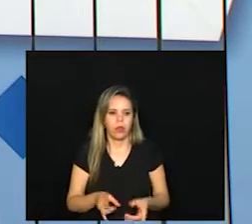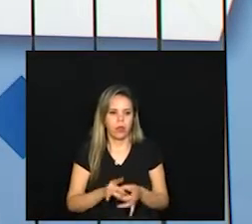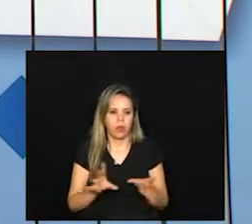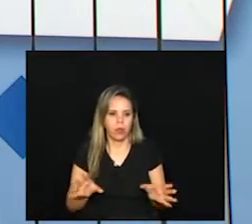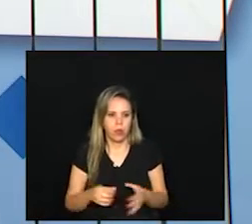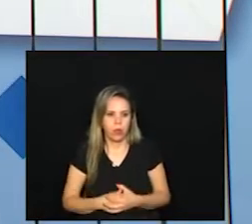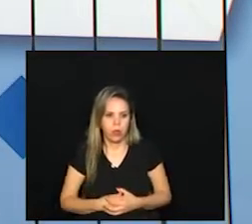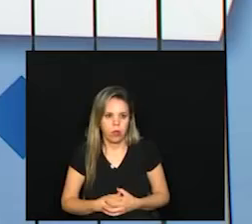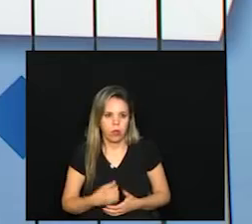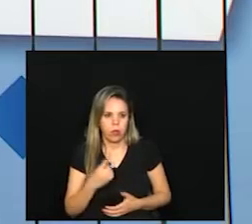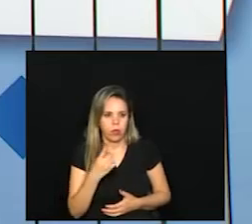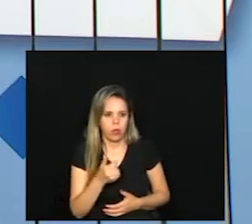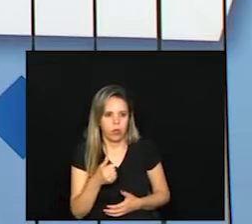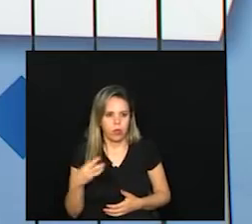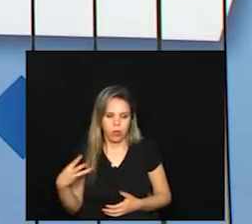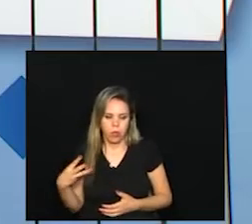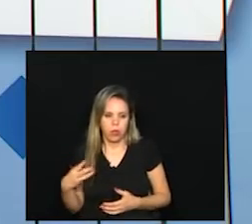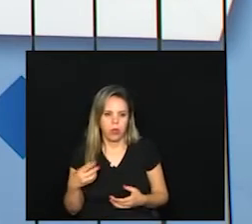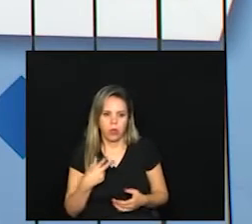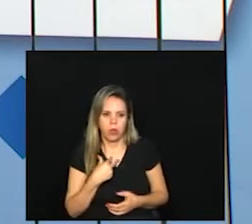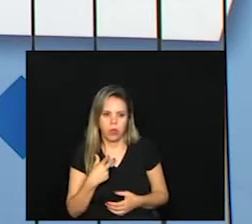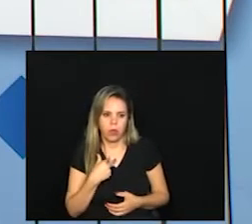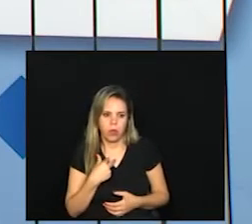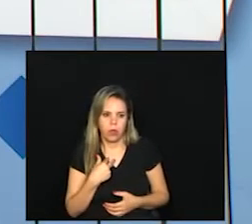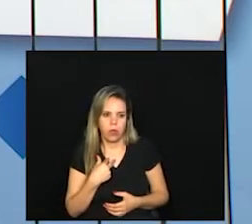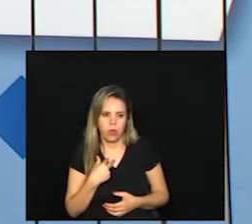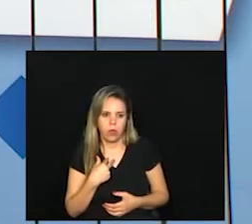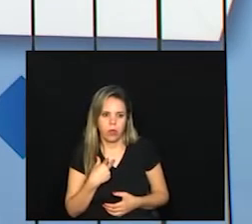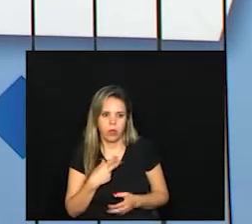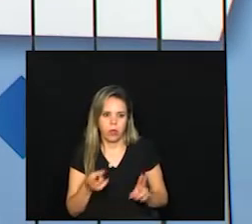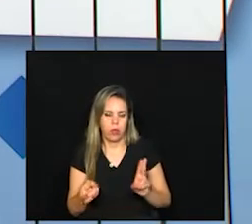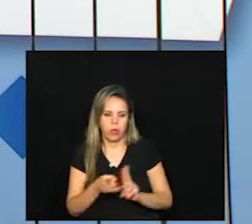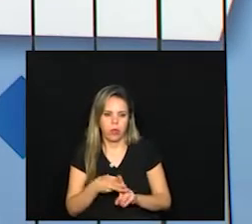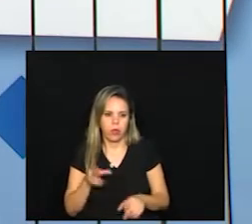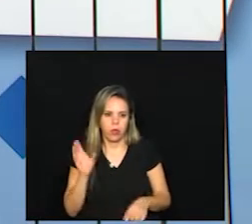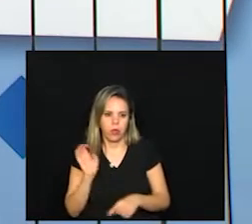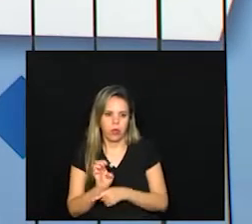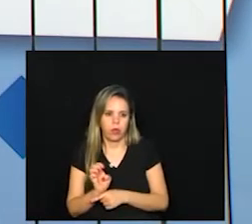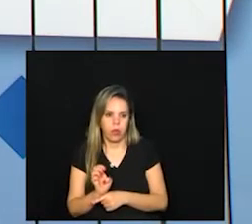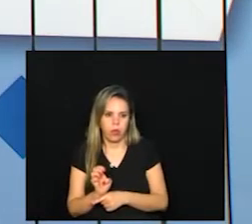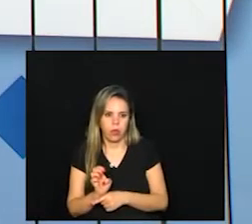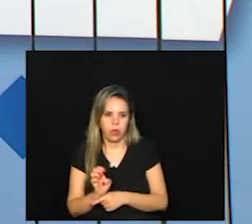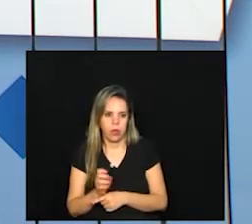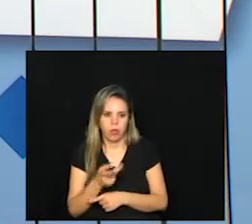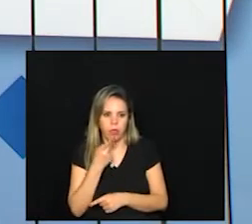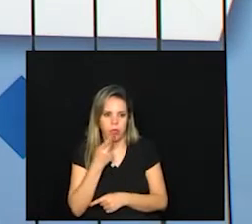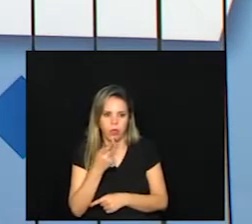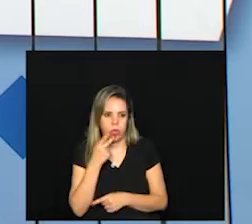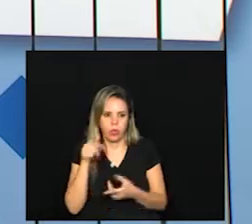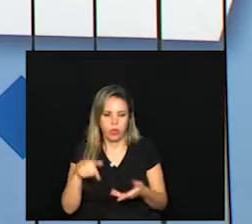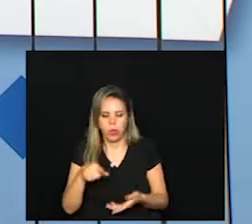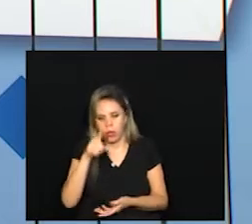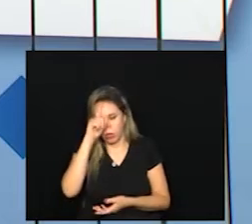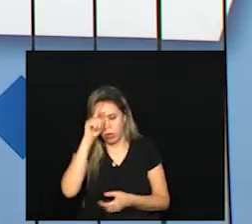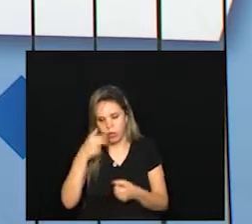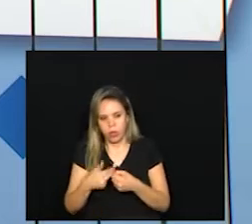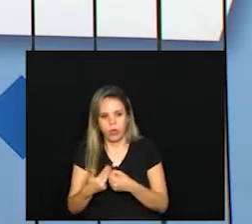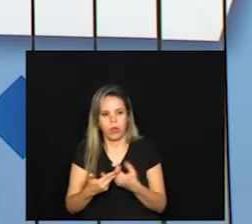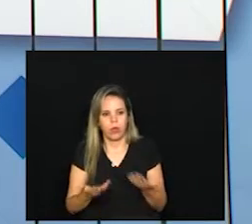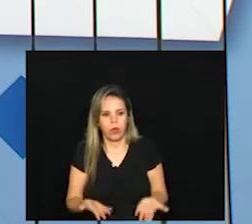disponíveis, 113 estavam ocupados. No SUS estadual, a gente fala aqui do Hospital da